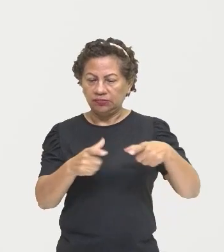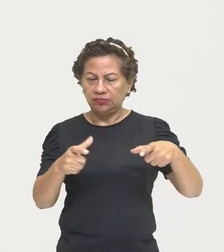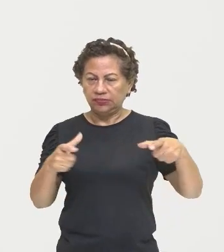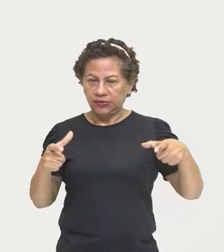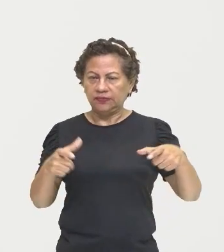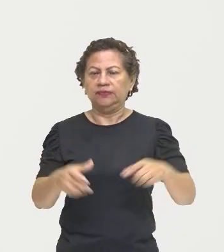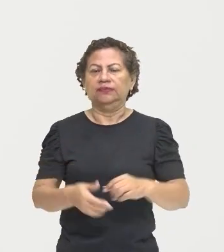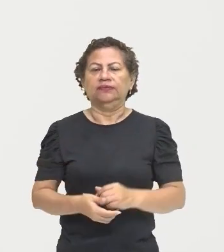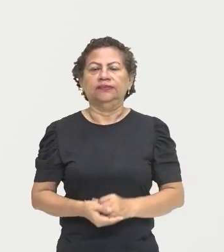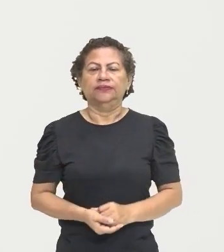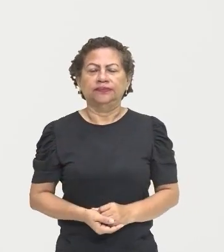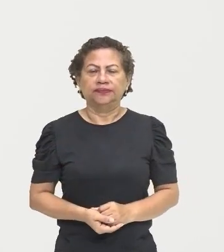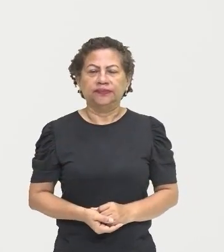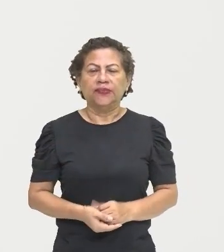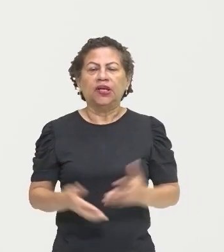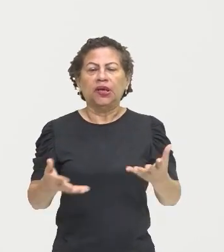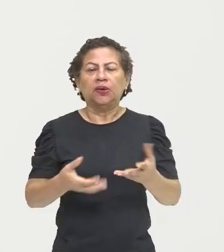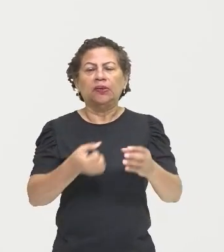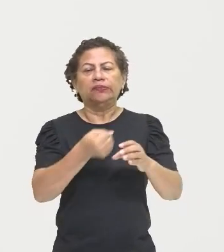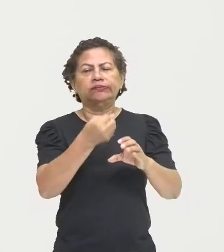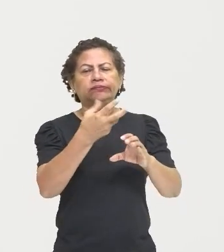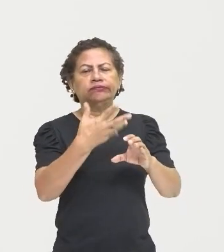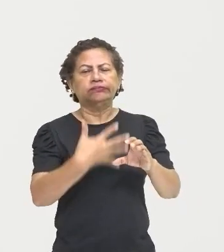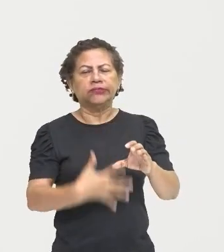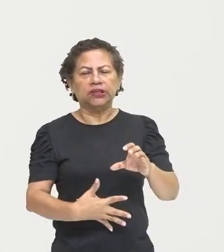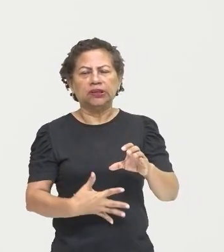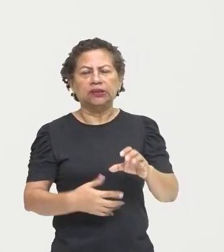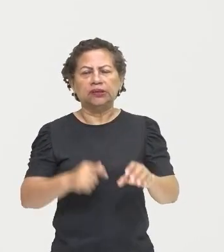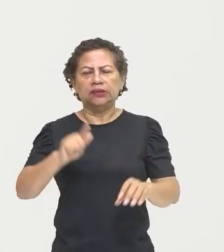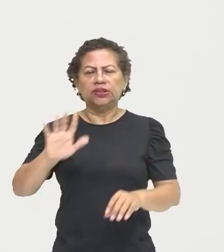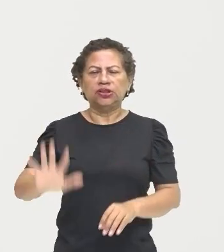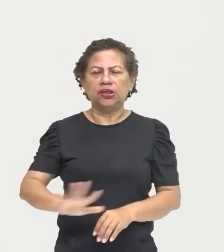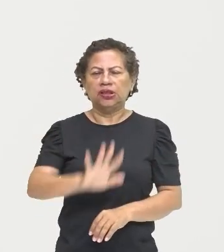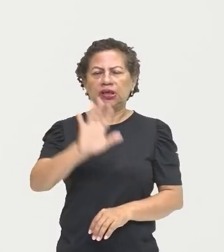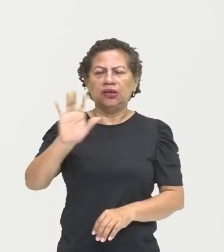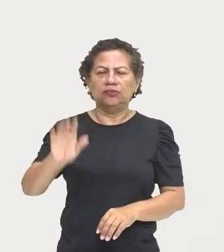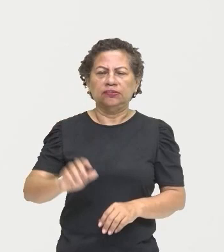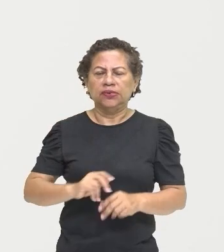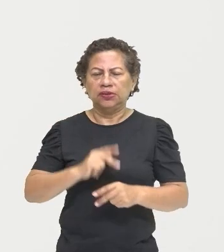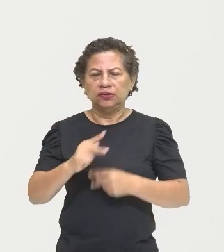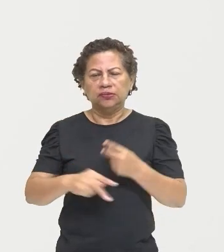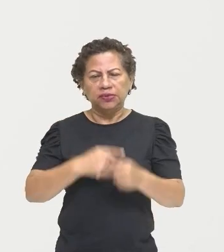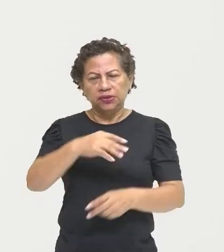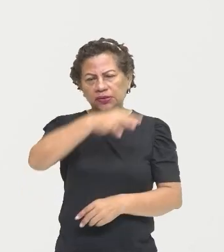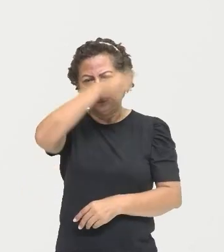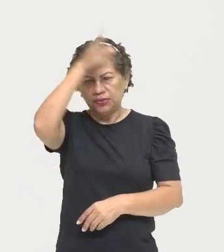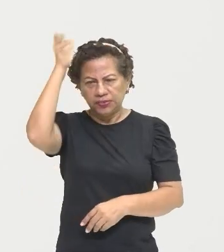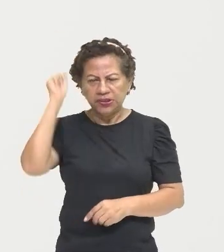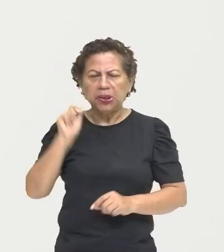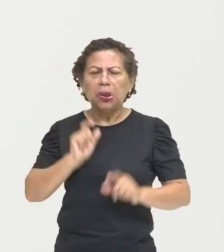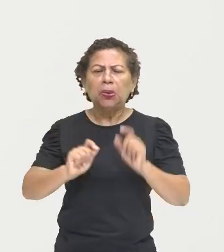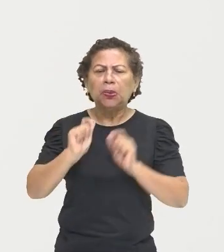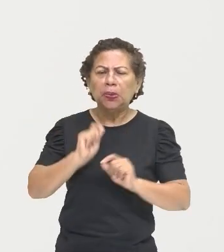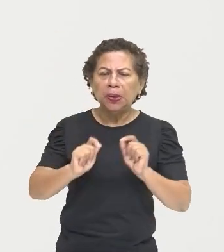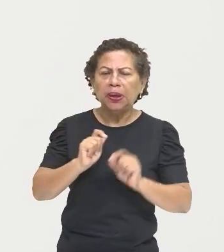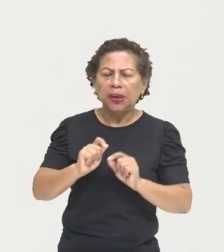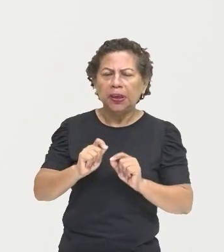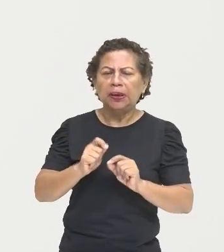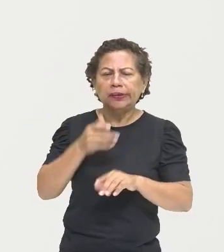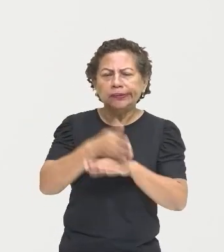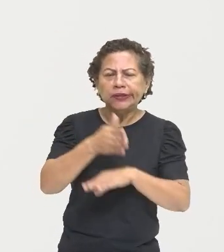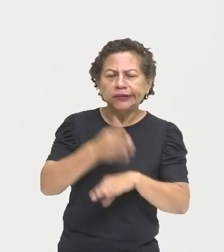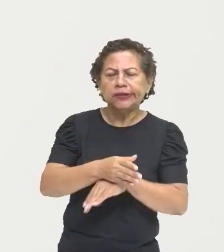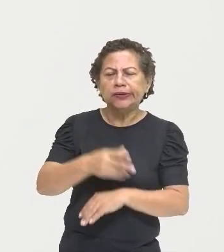aqui a participação do Amazonas no PIB nacional, tá certo? O PIB, a